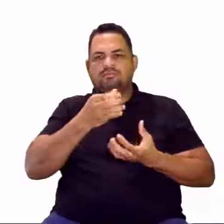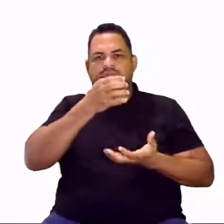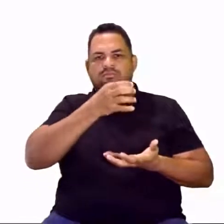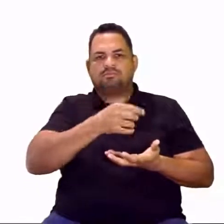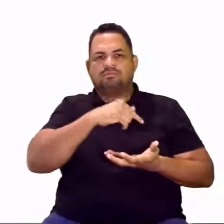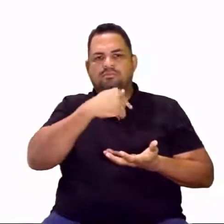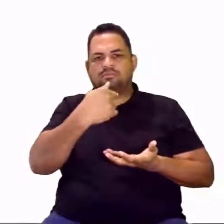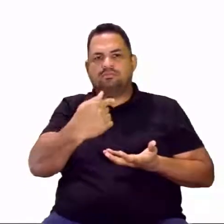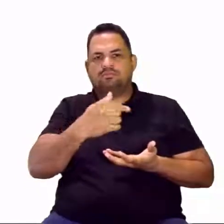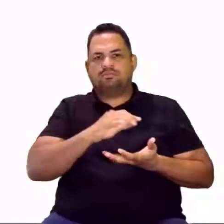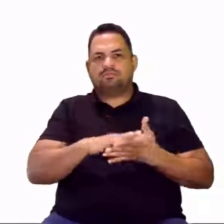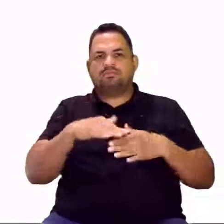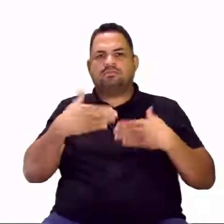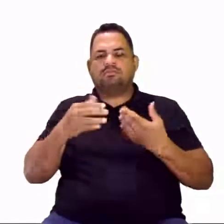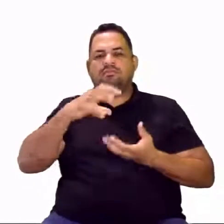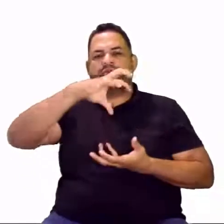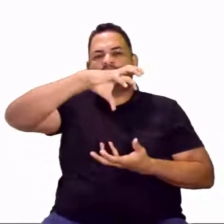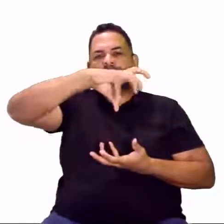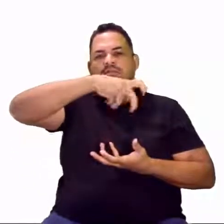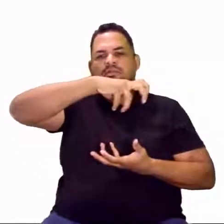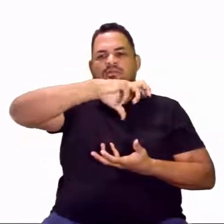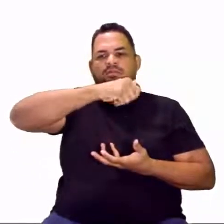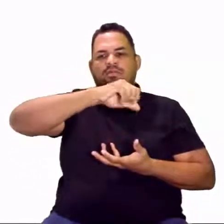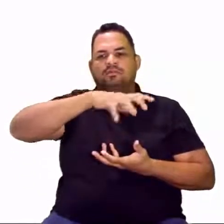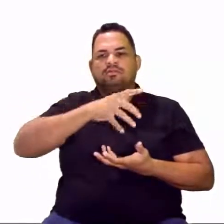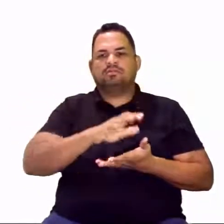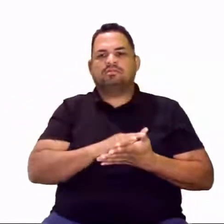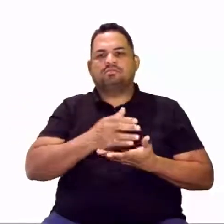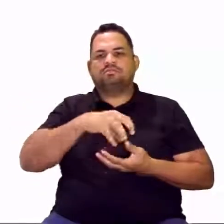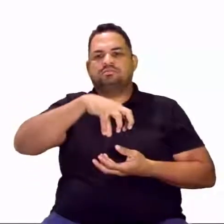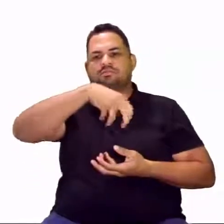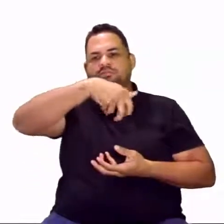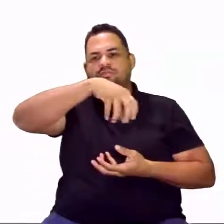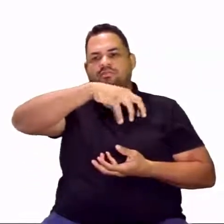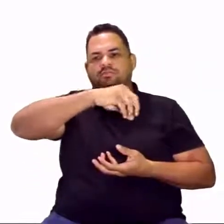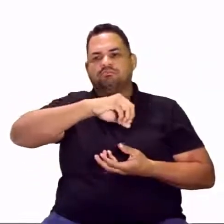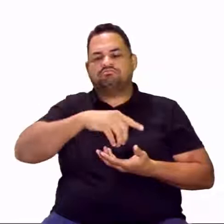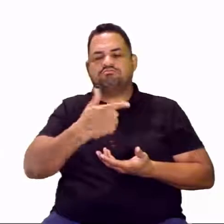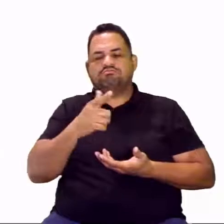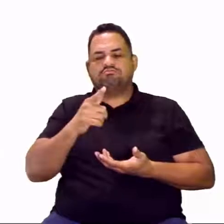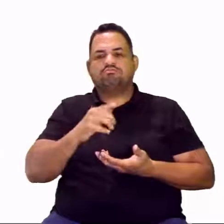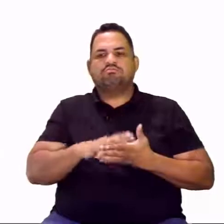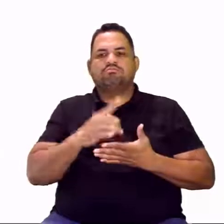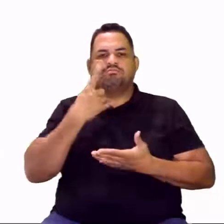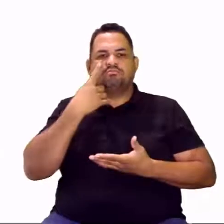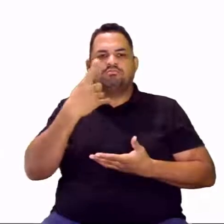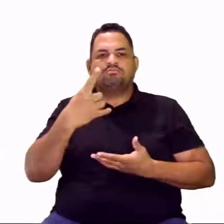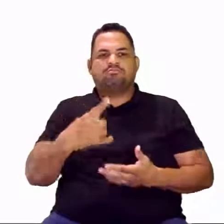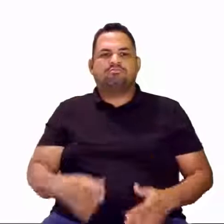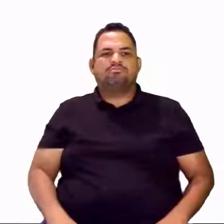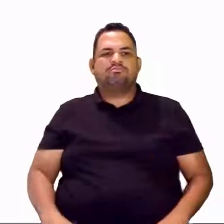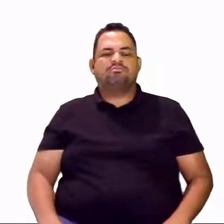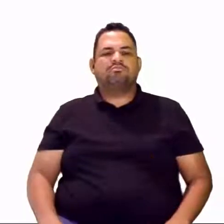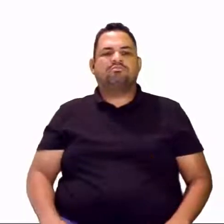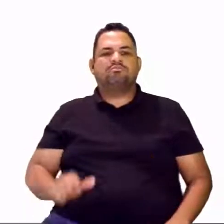nas situações com a garrafa tampada e destampada, respectivamente, observamos